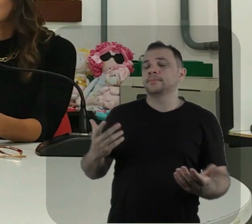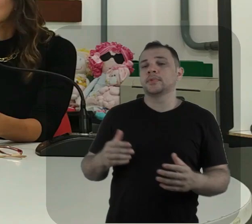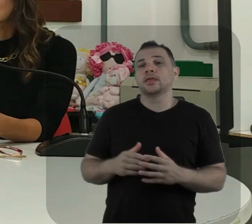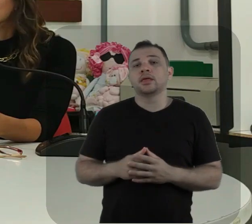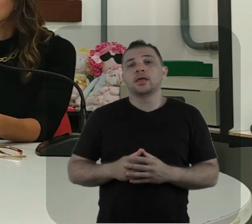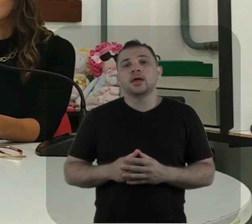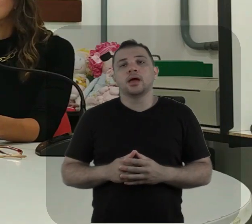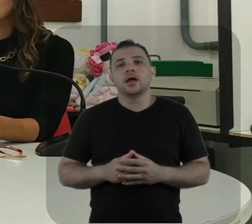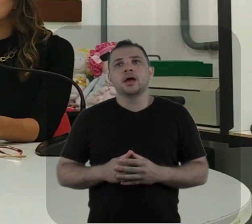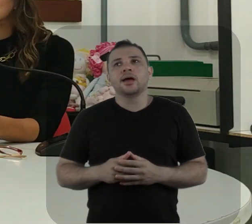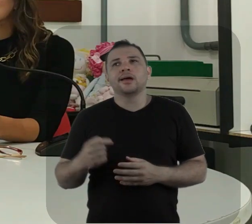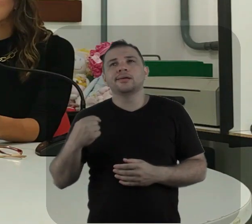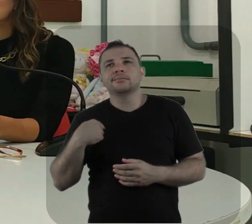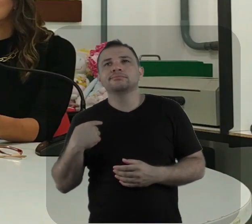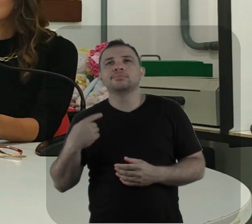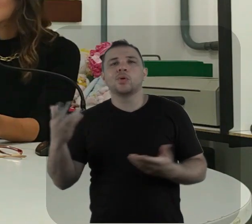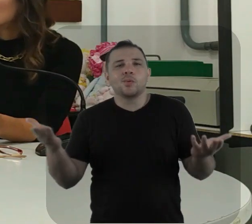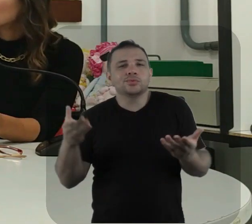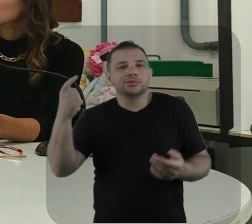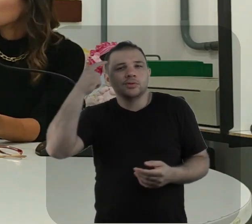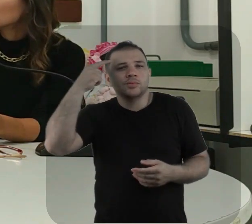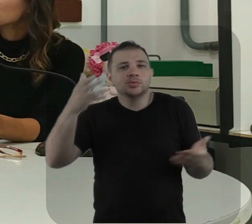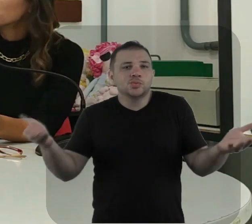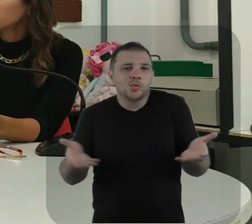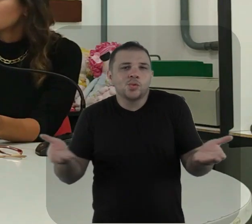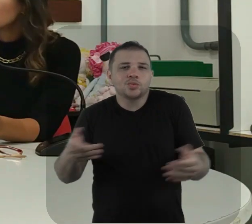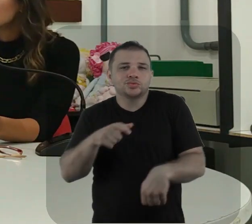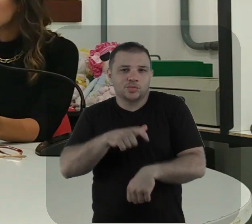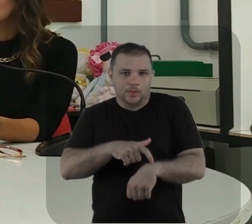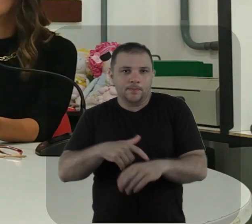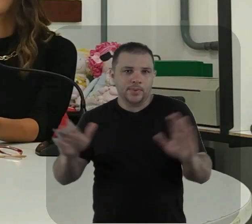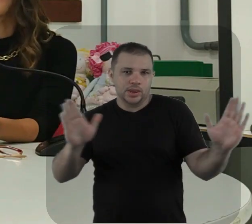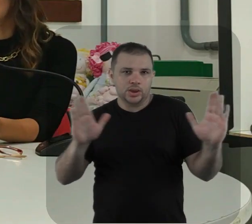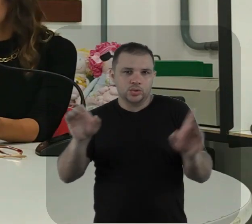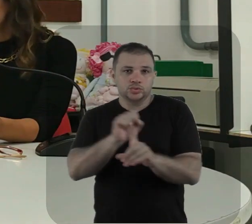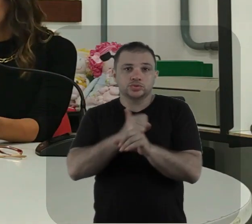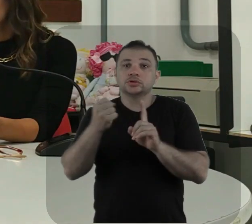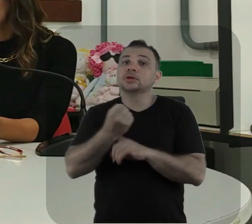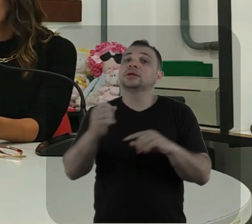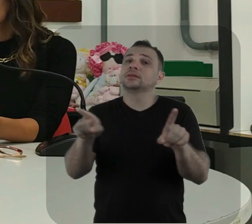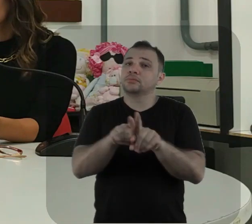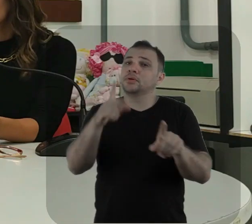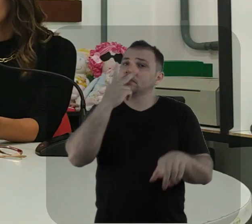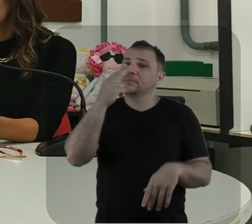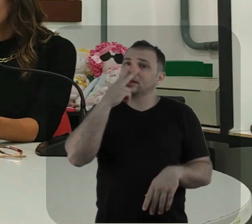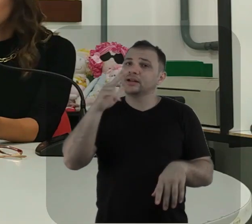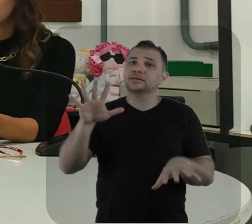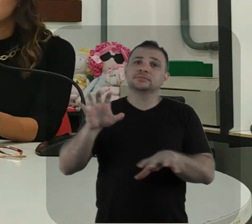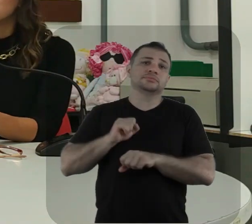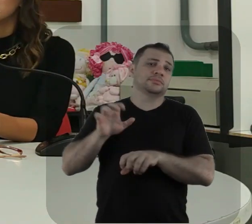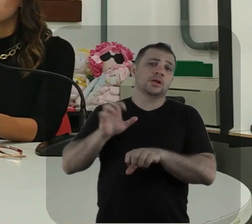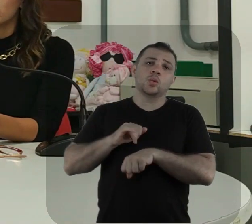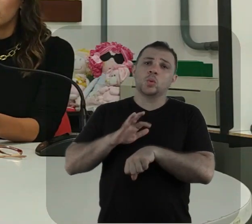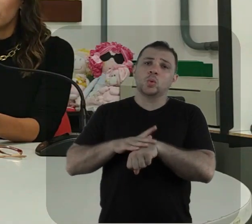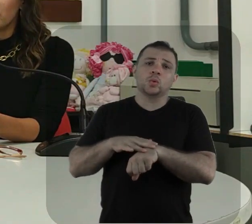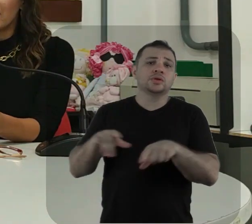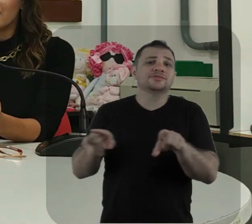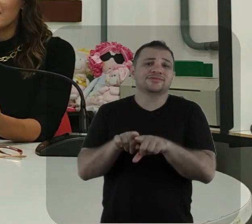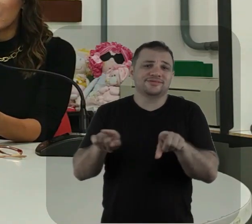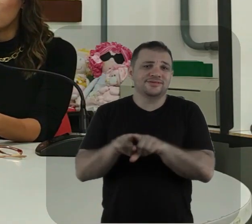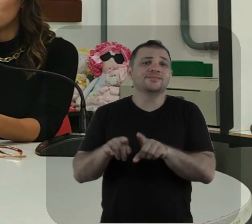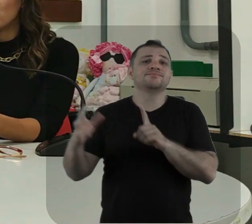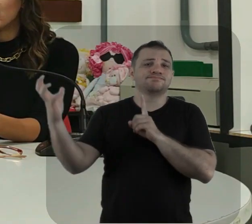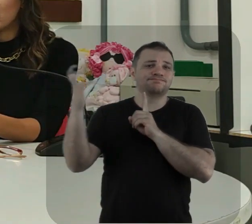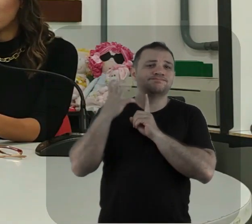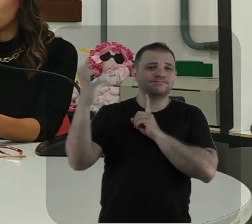aí, pensando sobre isso, eu acho que hoje o nosso momento social ele também é muito adoecedor. né? Sim. Então, quando a gente